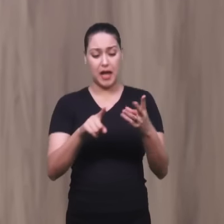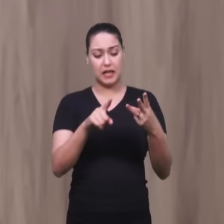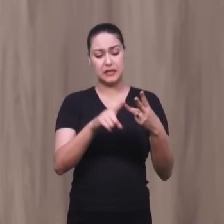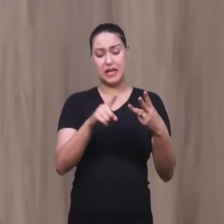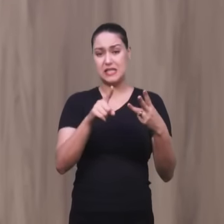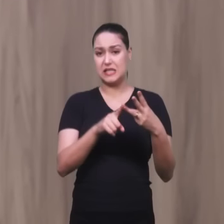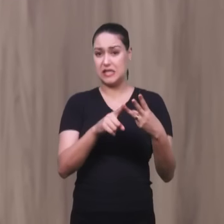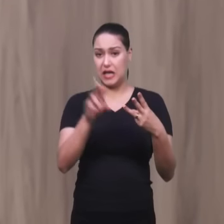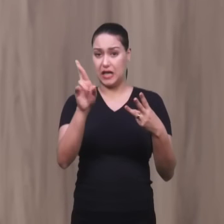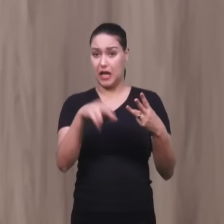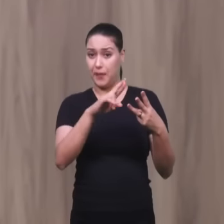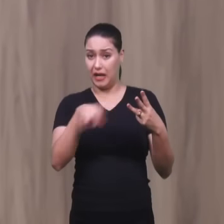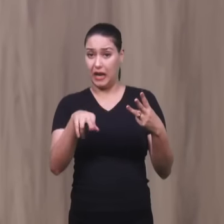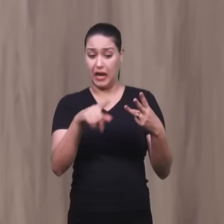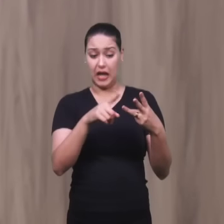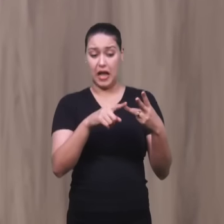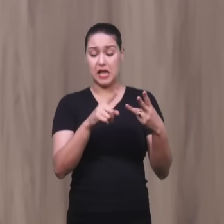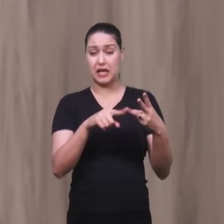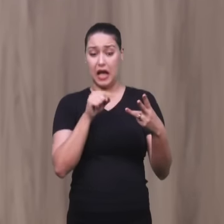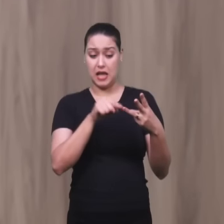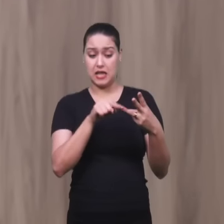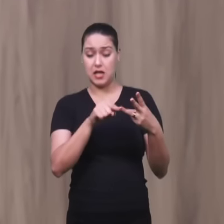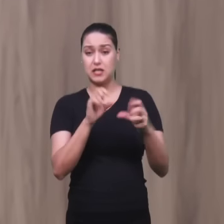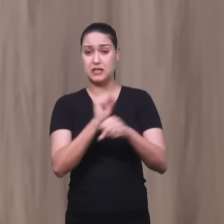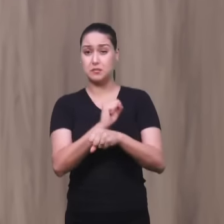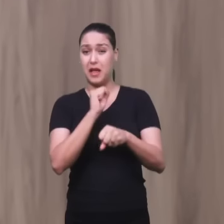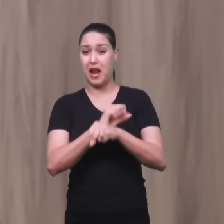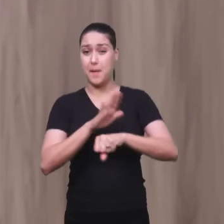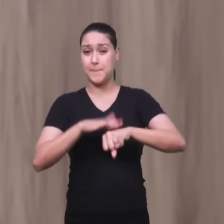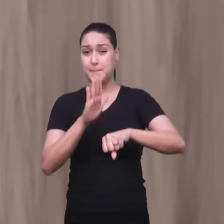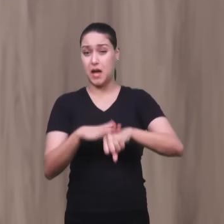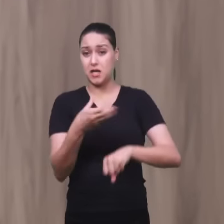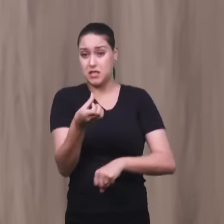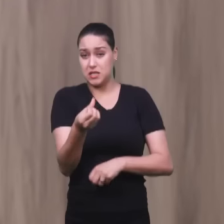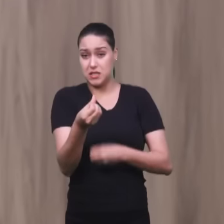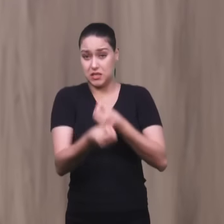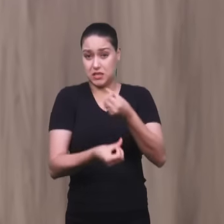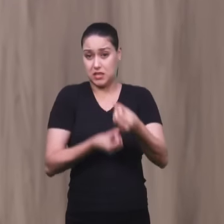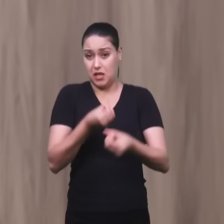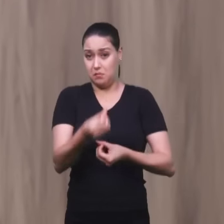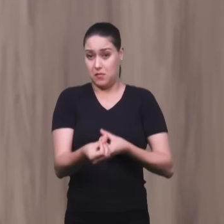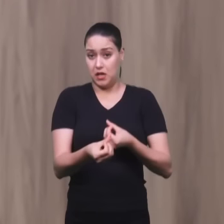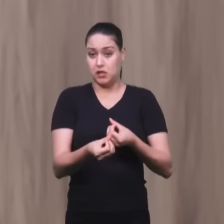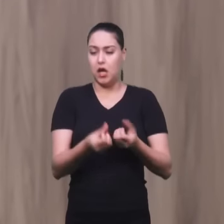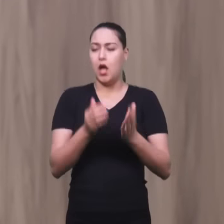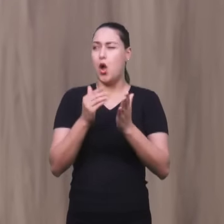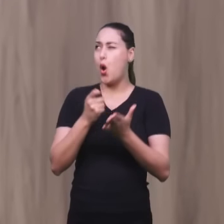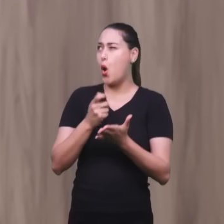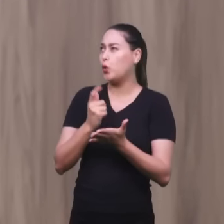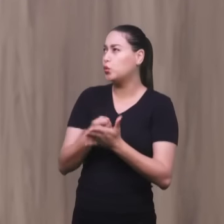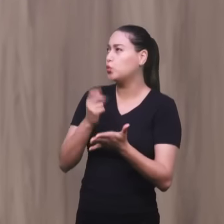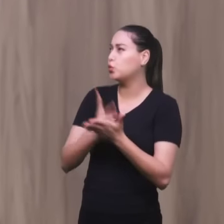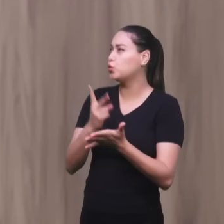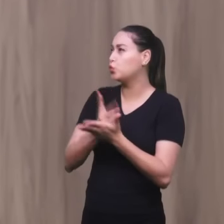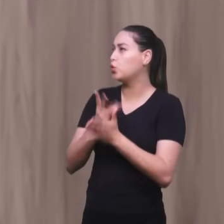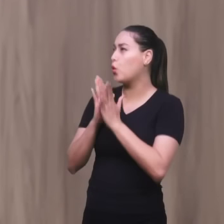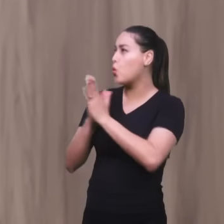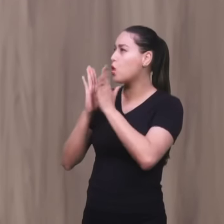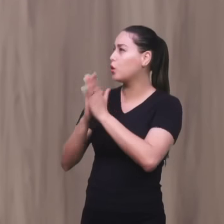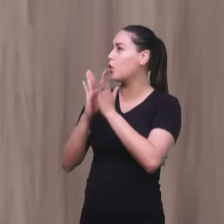Resposta Há mais De Seis Meses Ela Tem Sido Perseverante Na Oração Neste Culto De Oração Ela Colocará Essa